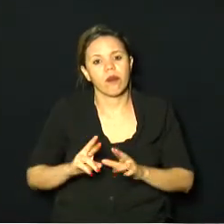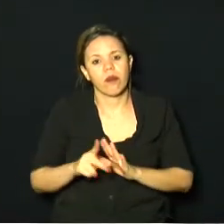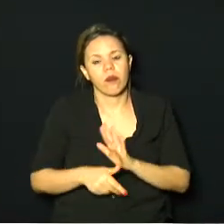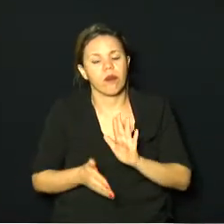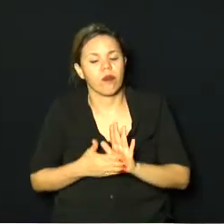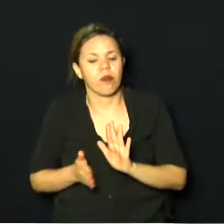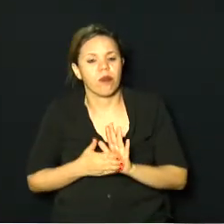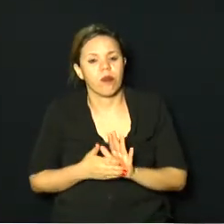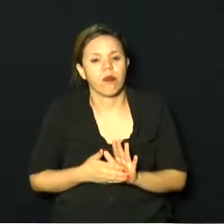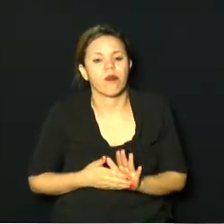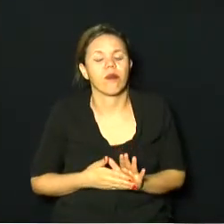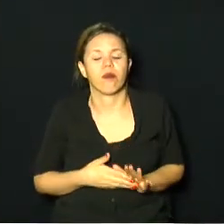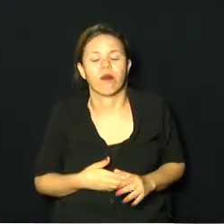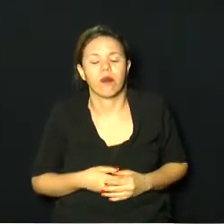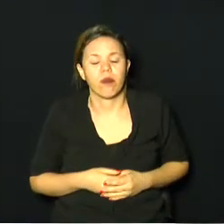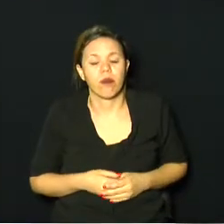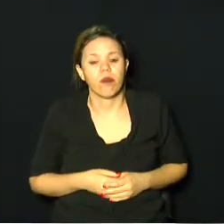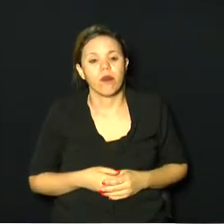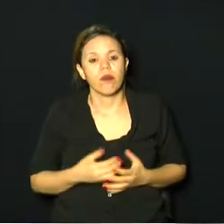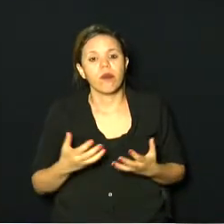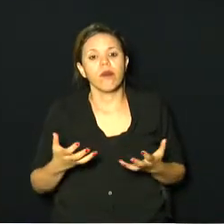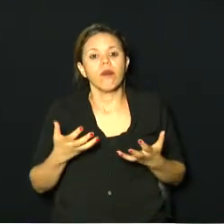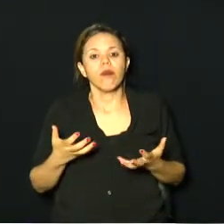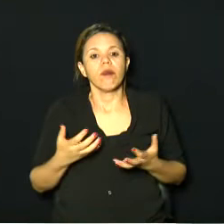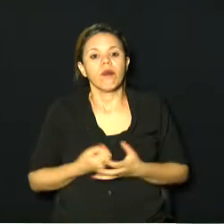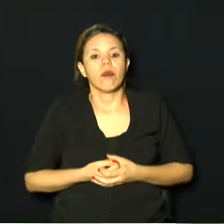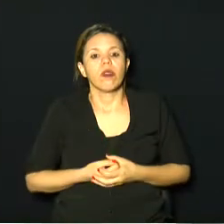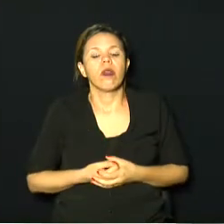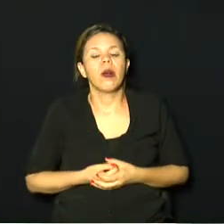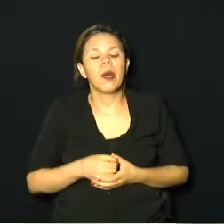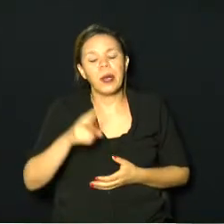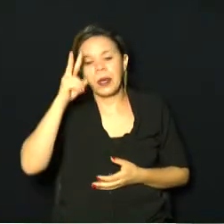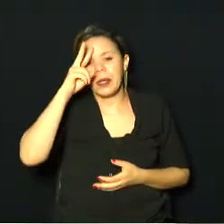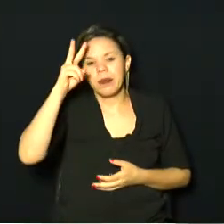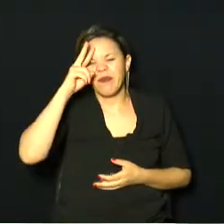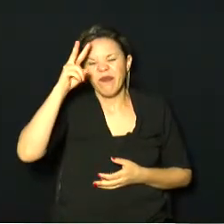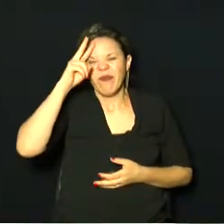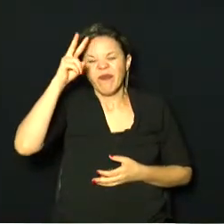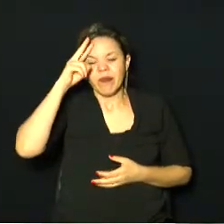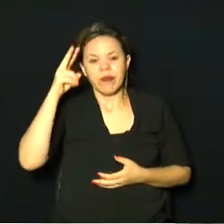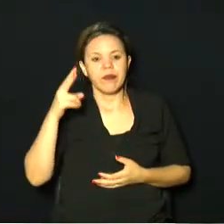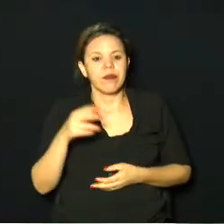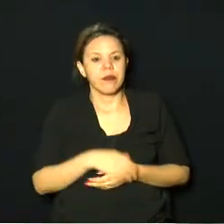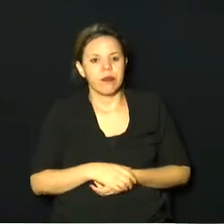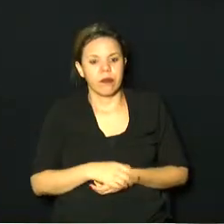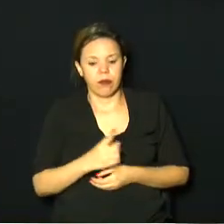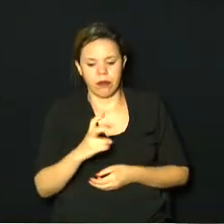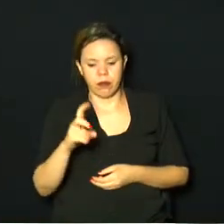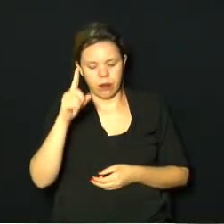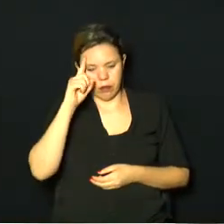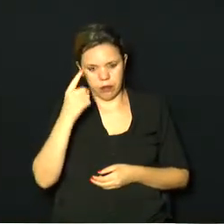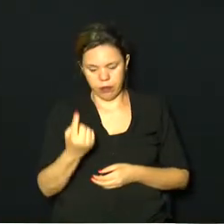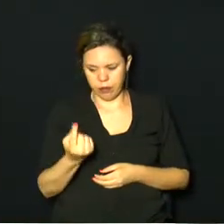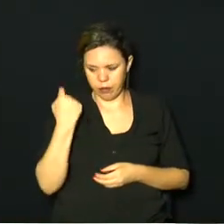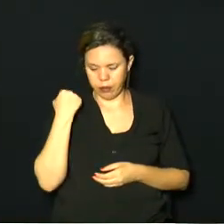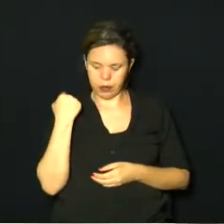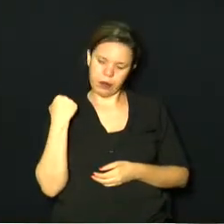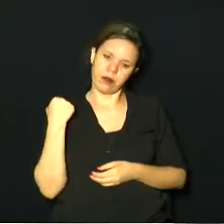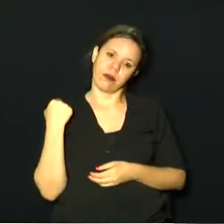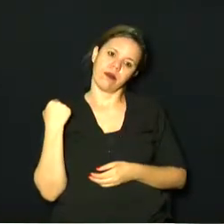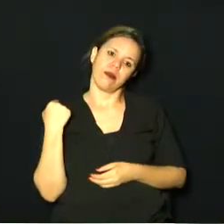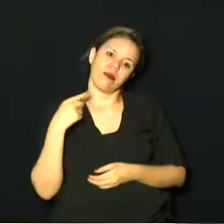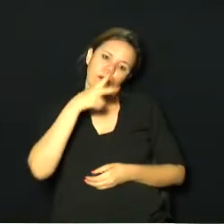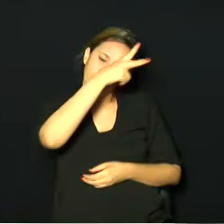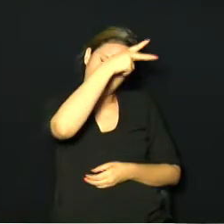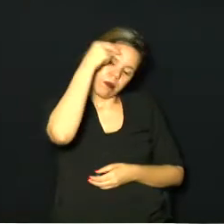de encaminhamento, eu queria relembrar que há menos de 15 dias atrás, o